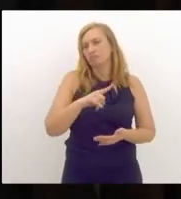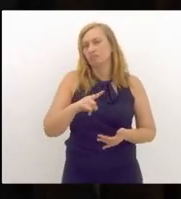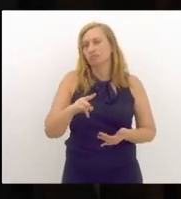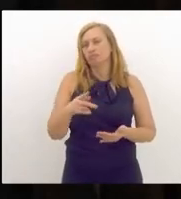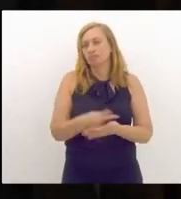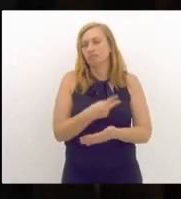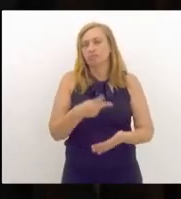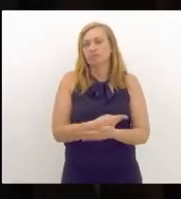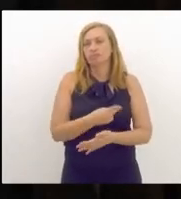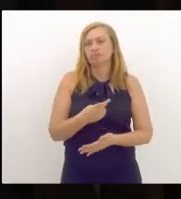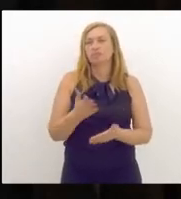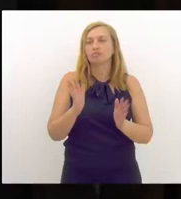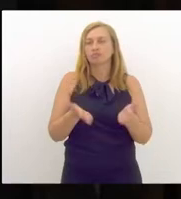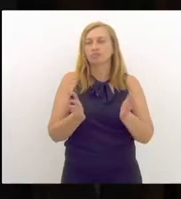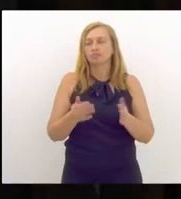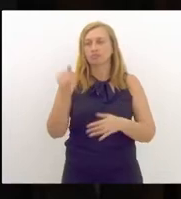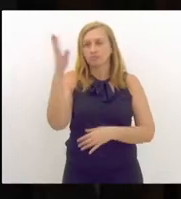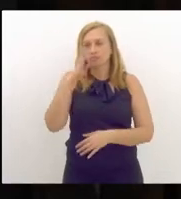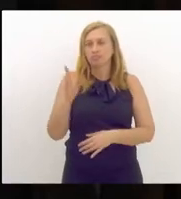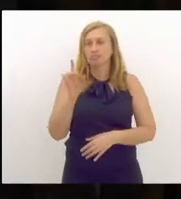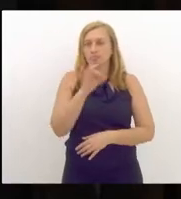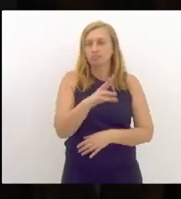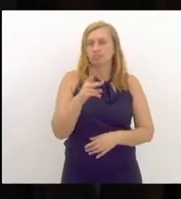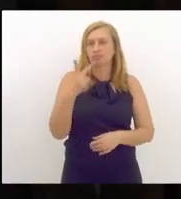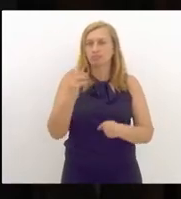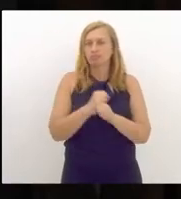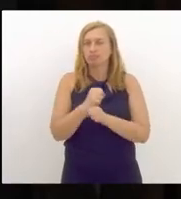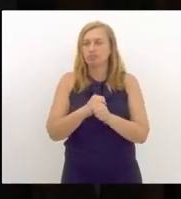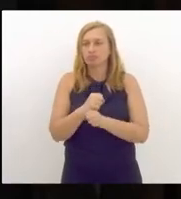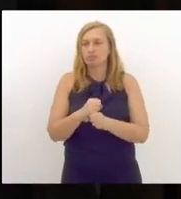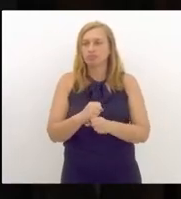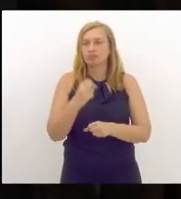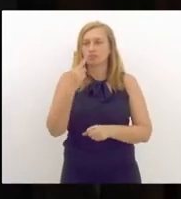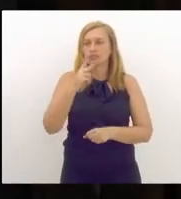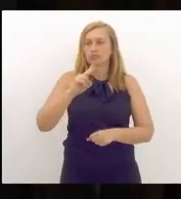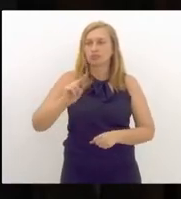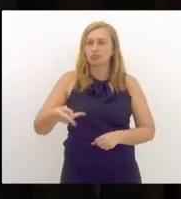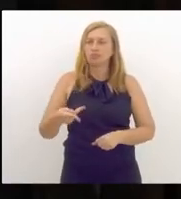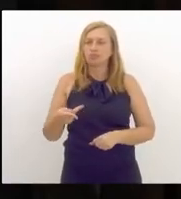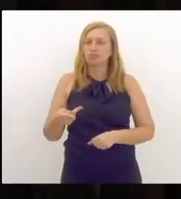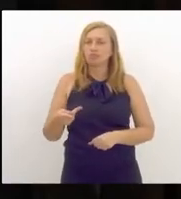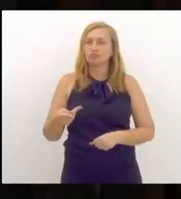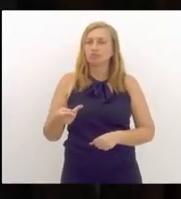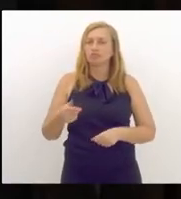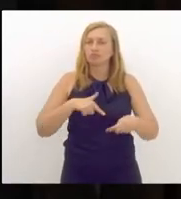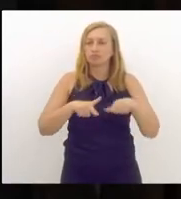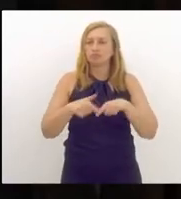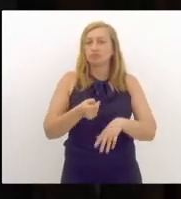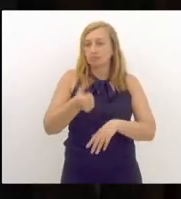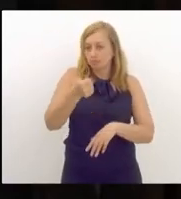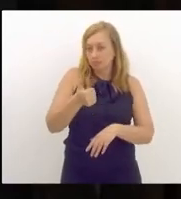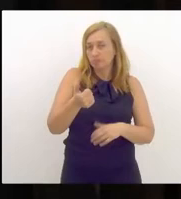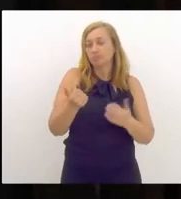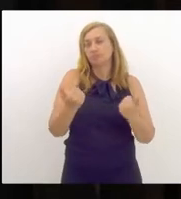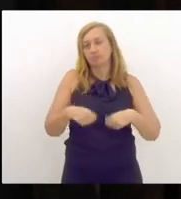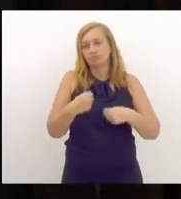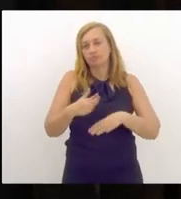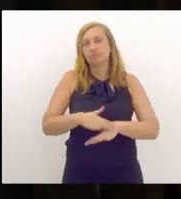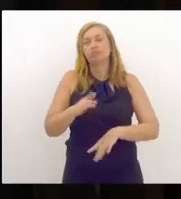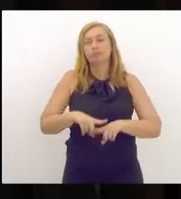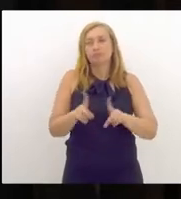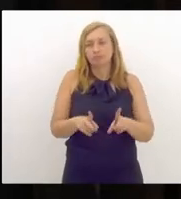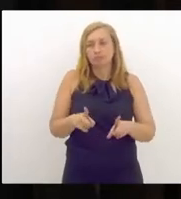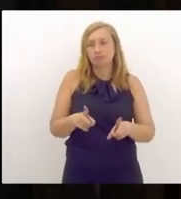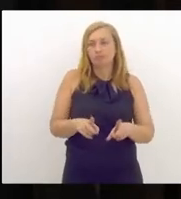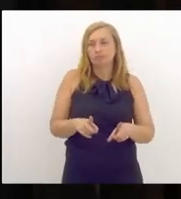quando o Brasil já criou agora nos últimos dois anos dois milhões de empregos é perto que se precisa e mais